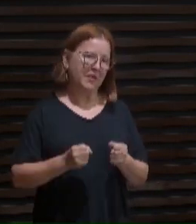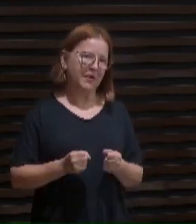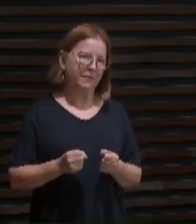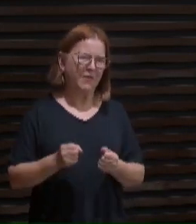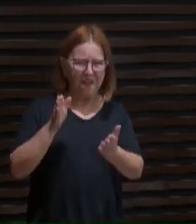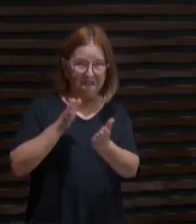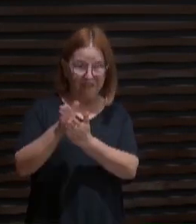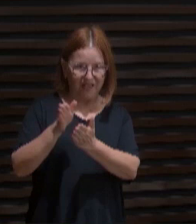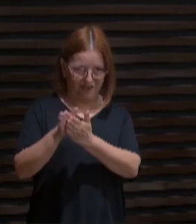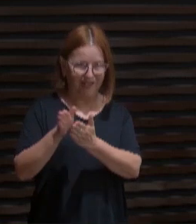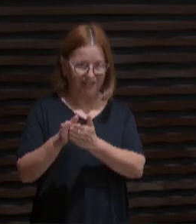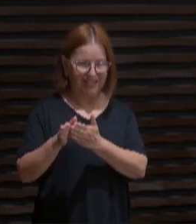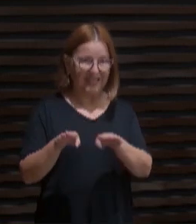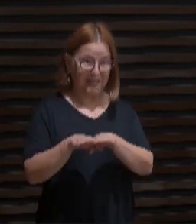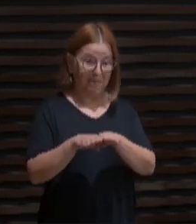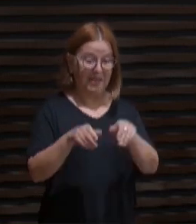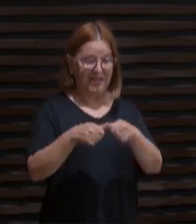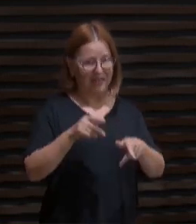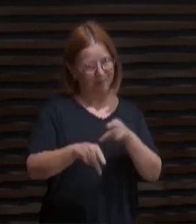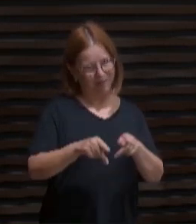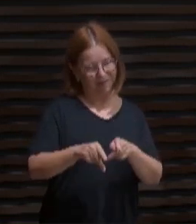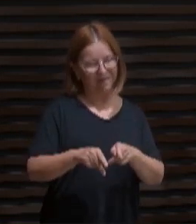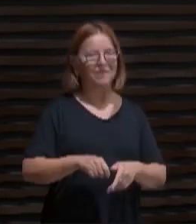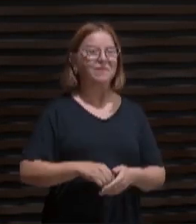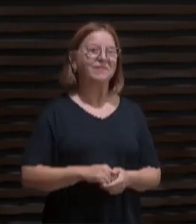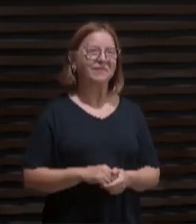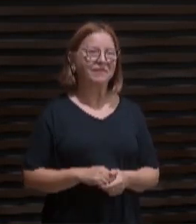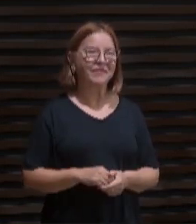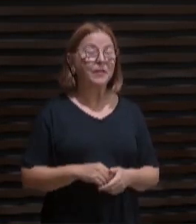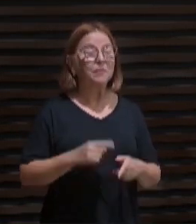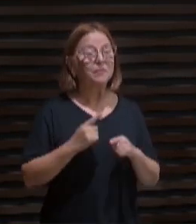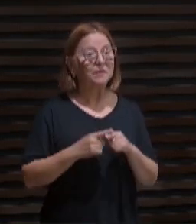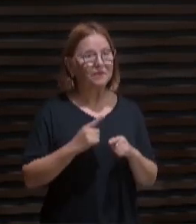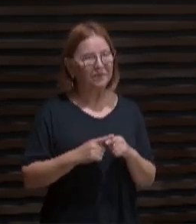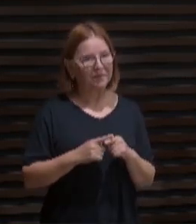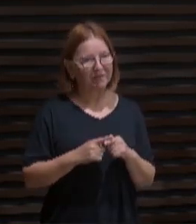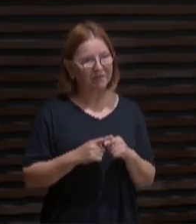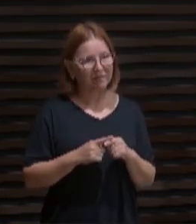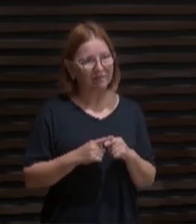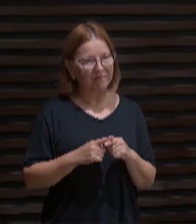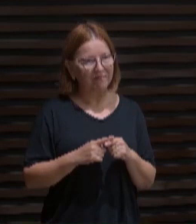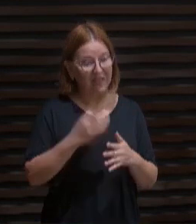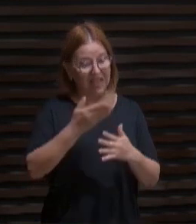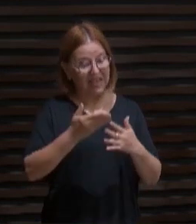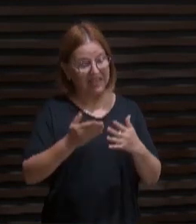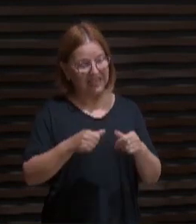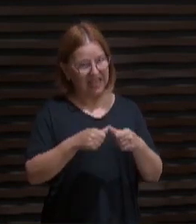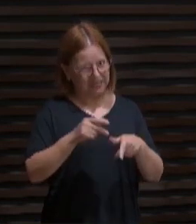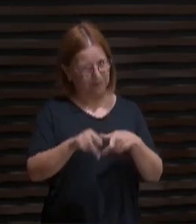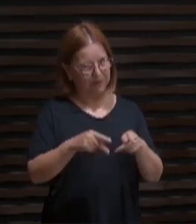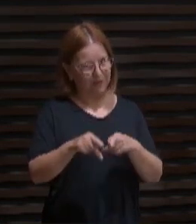Foge também destes, pois entre estes